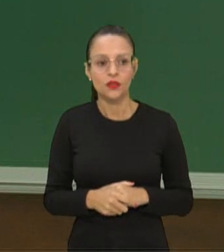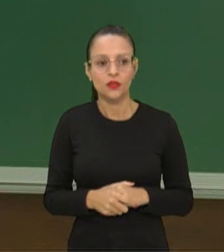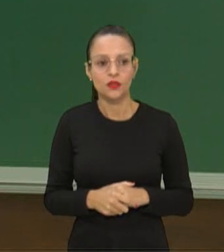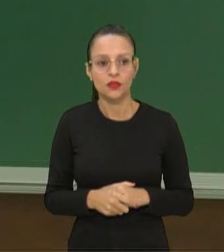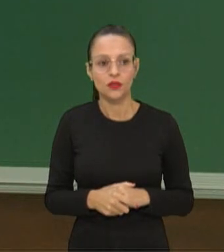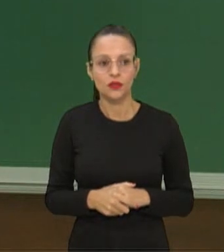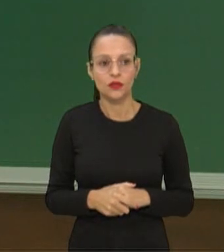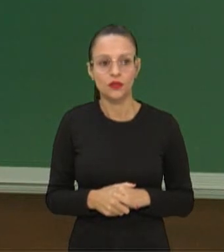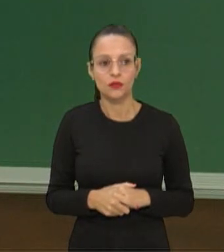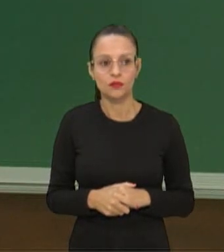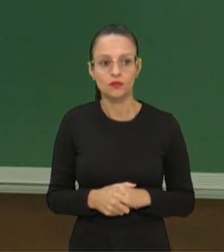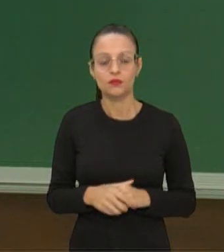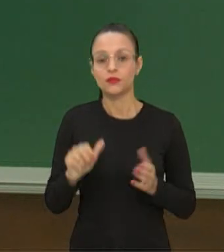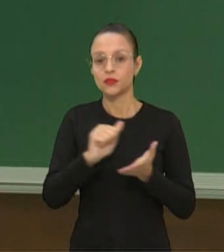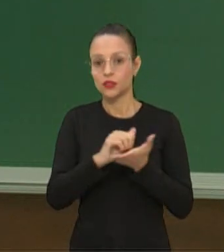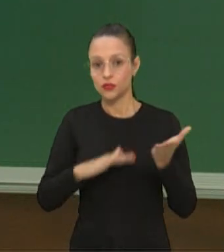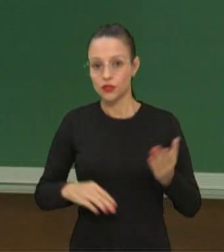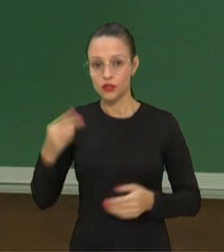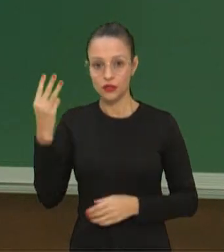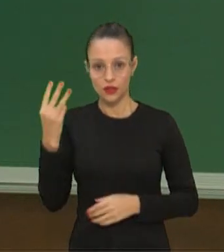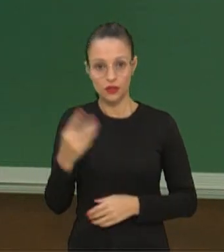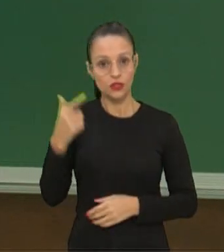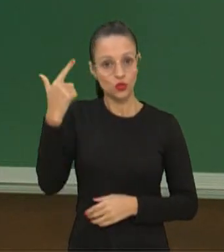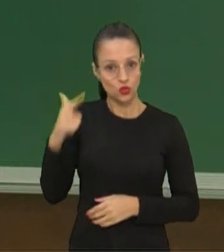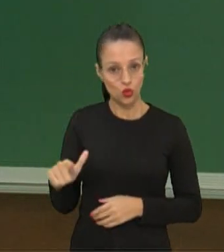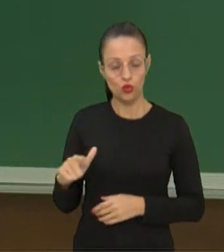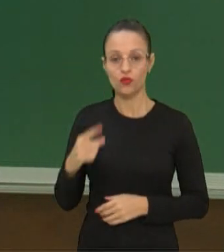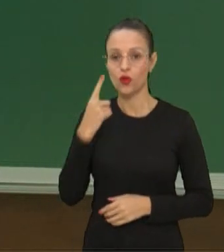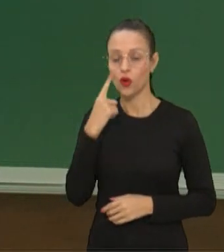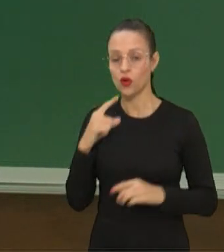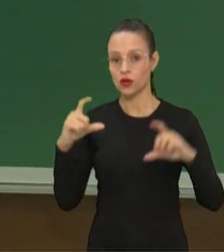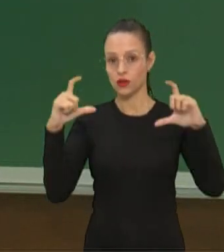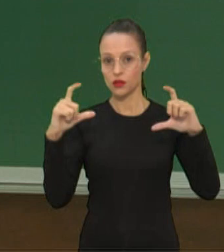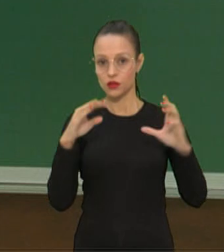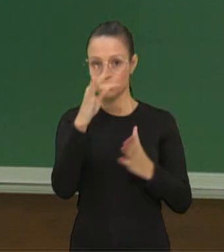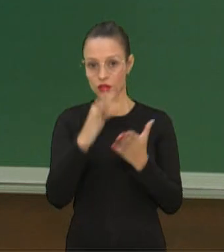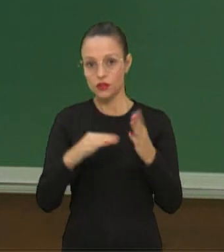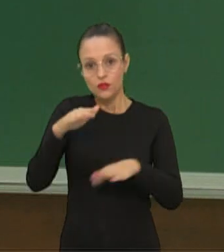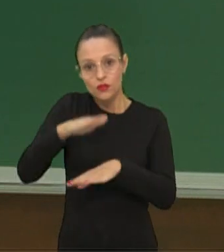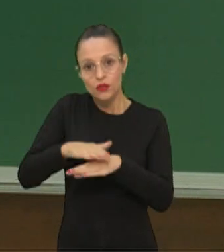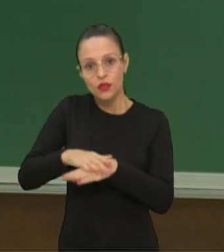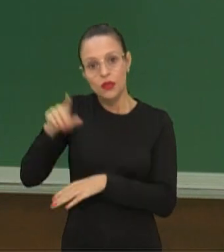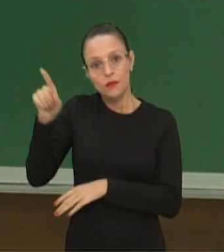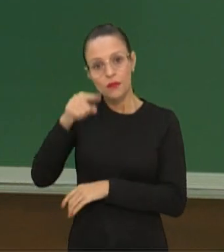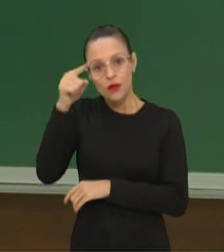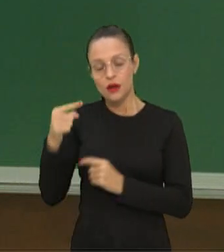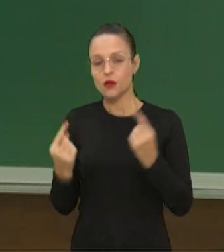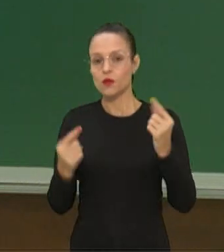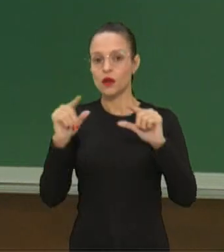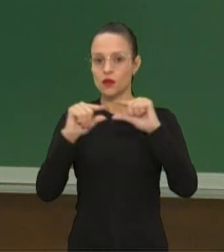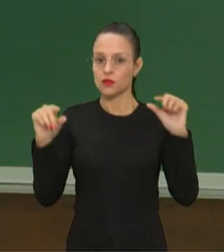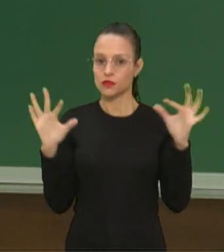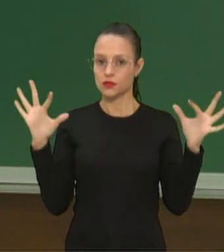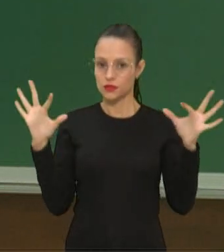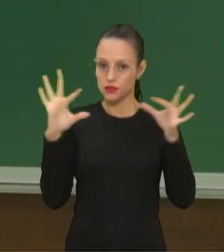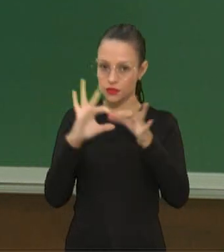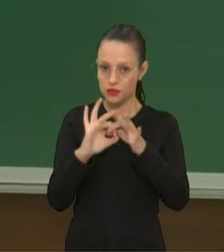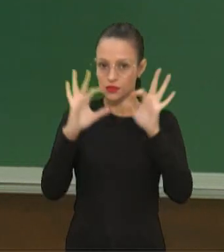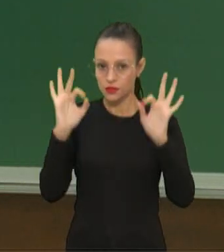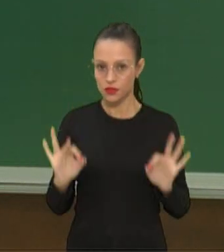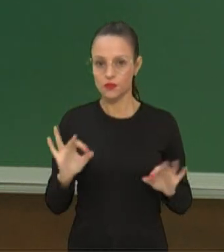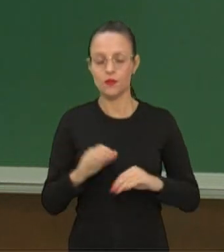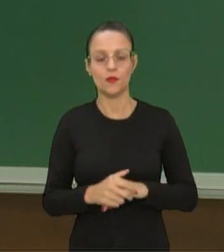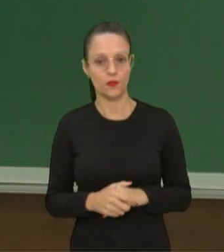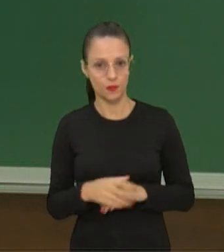Agora, no exercício 3, nós temos uma nova situação problema e eu vou querer que você assinale para mim a equação que corresponde a essa